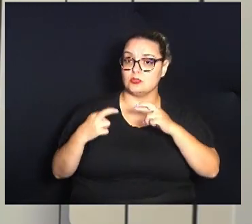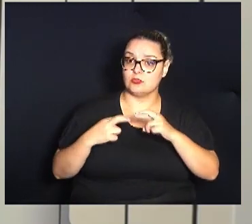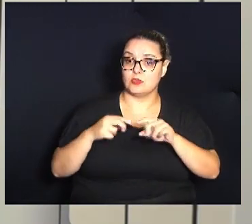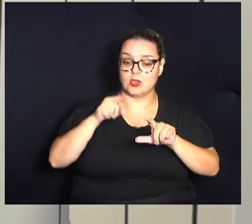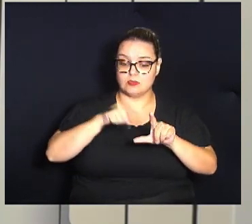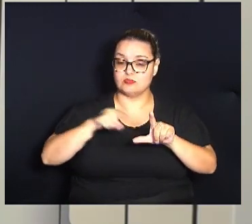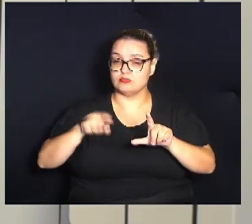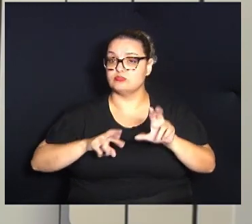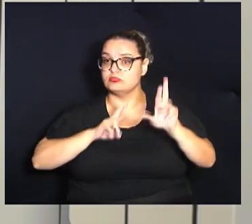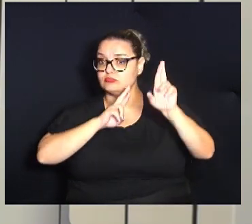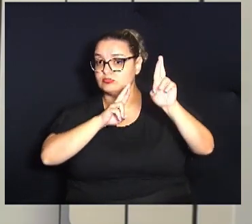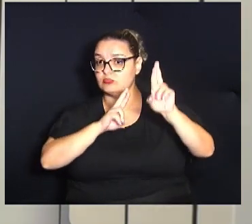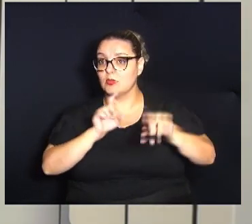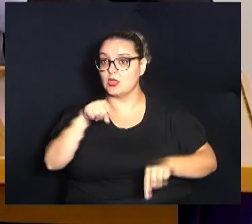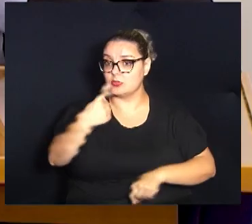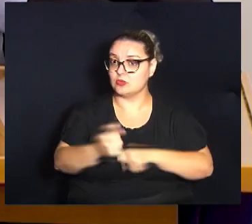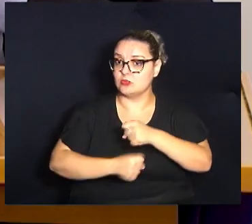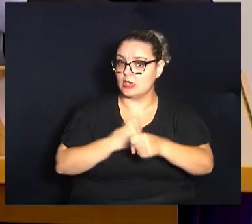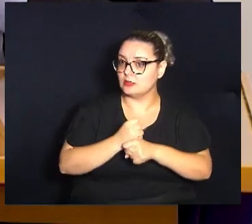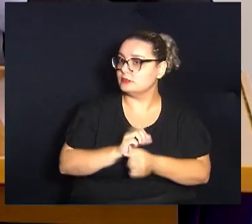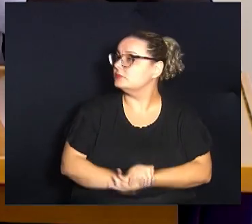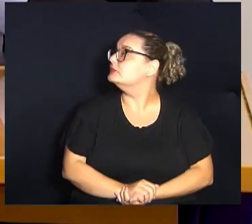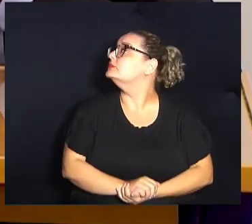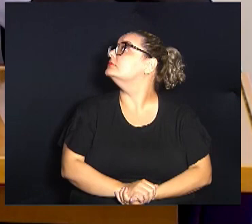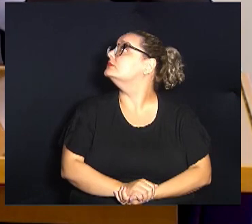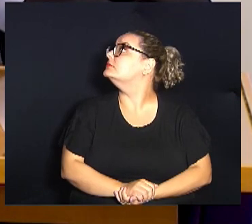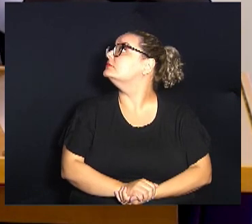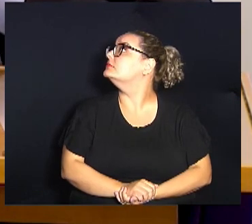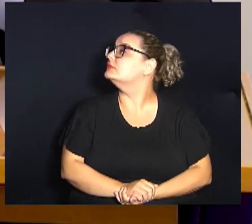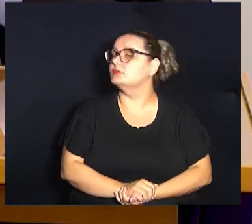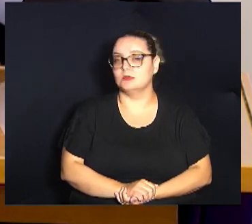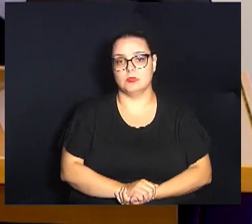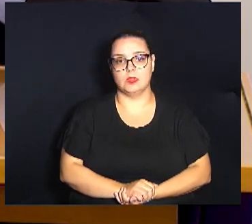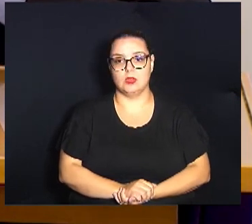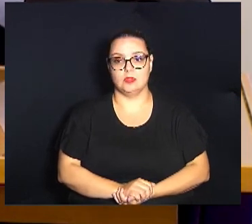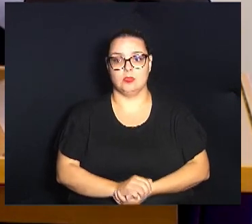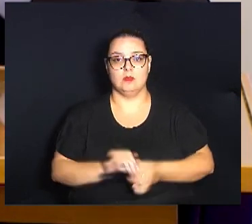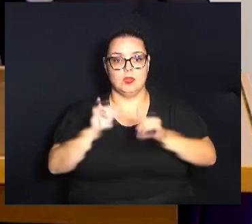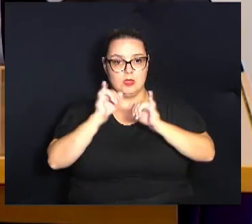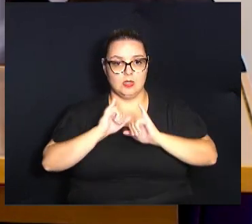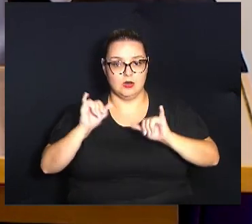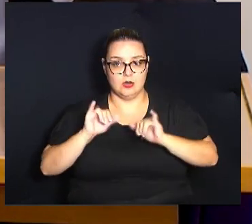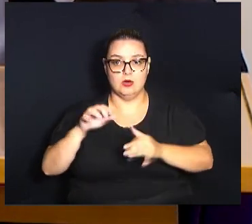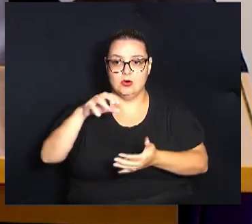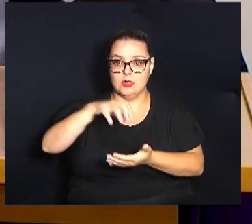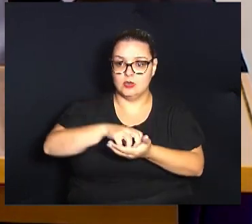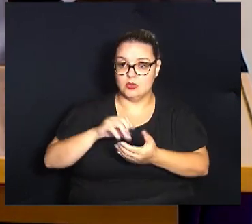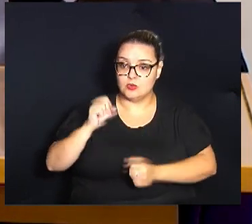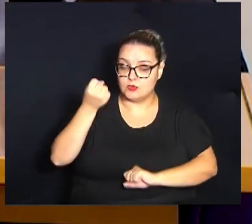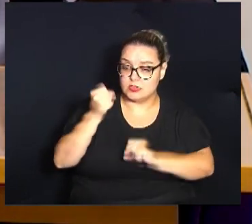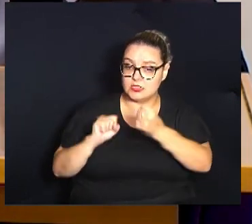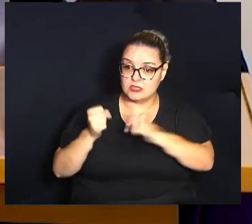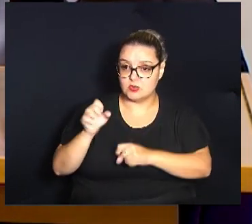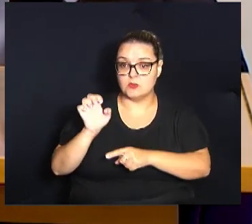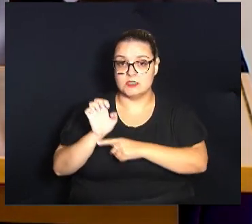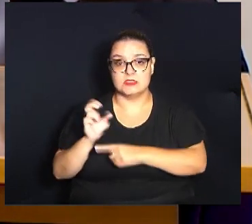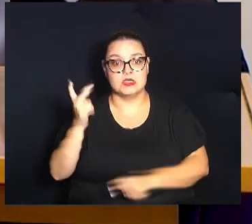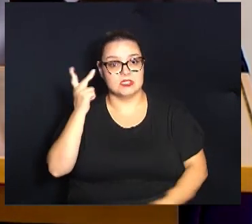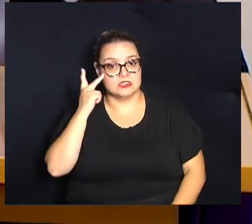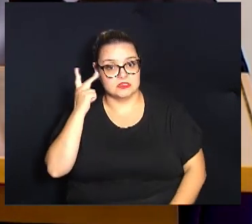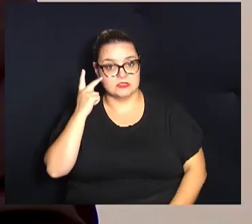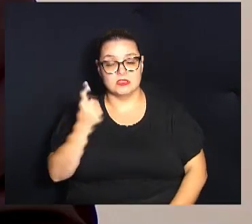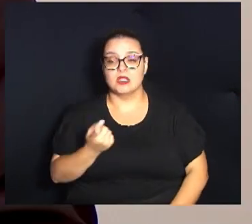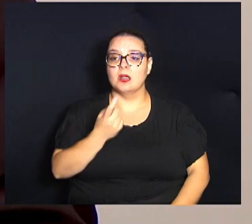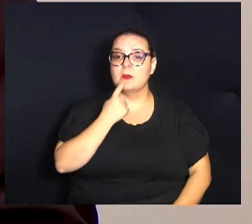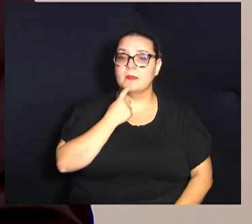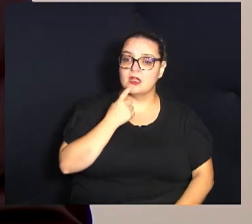perspectivas para o próximo ano. Durante uma coletiva no Centro das Indústrias do Estado de São Paulo, em